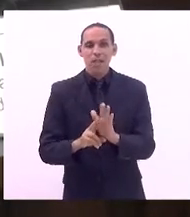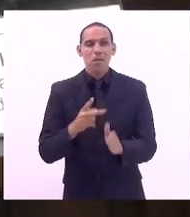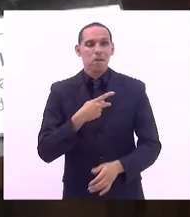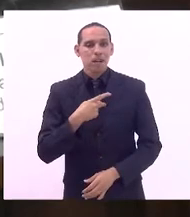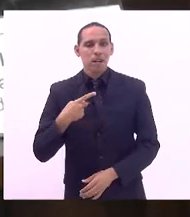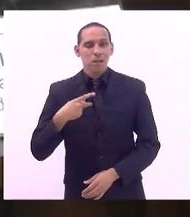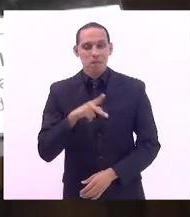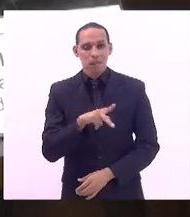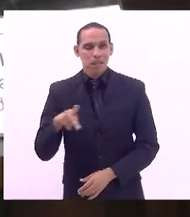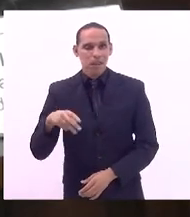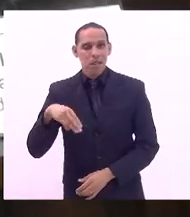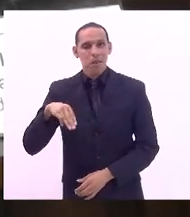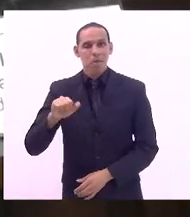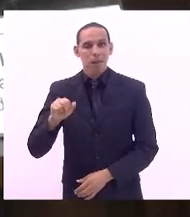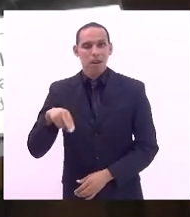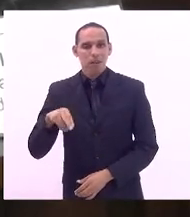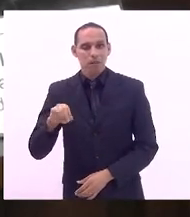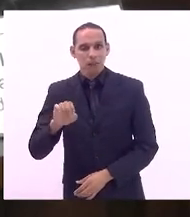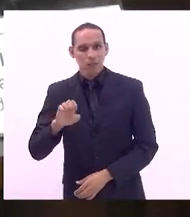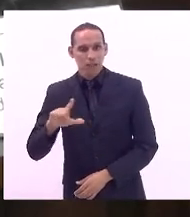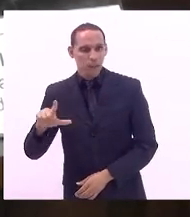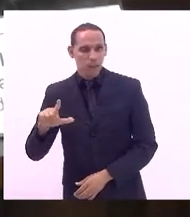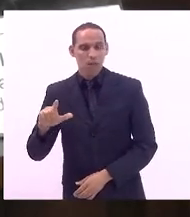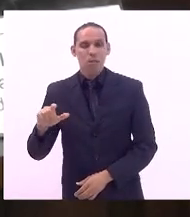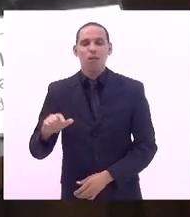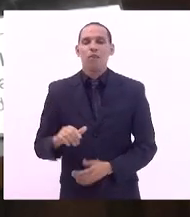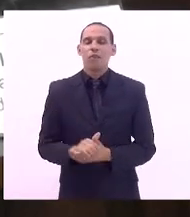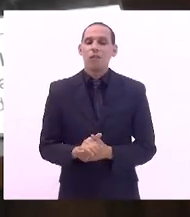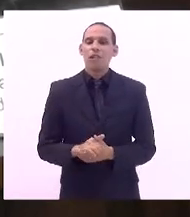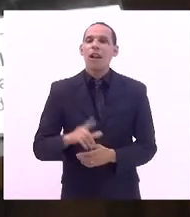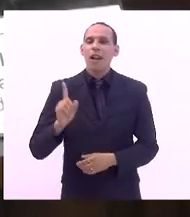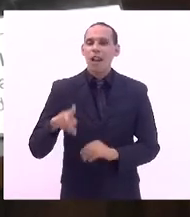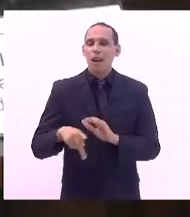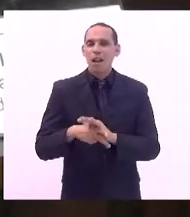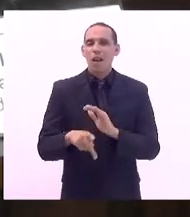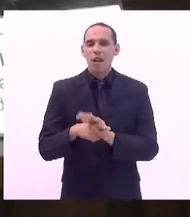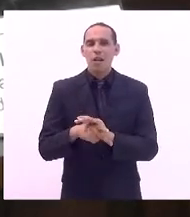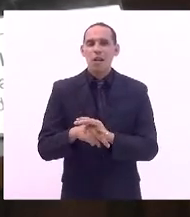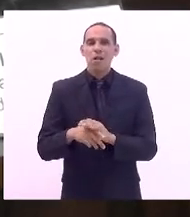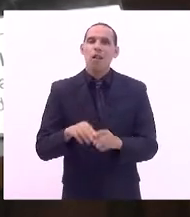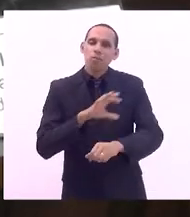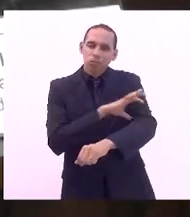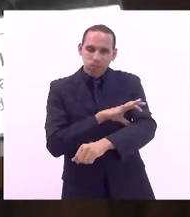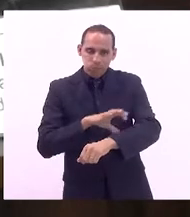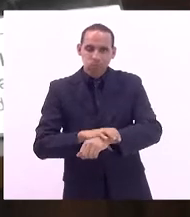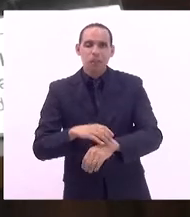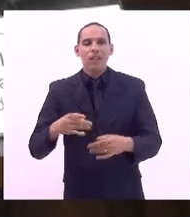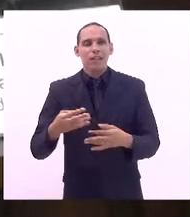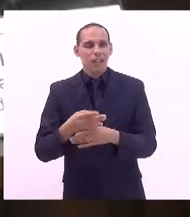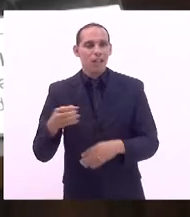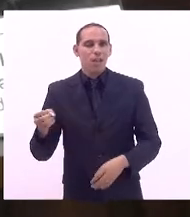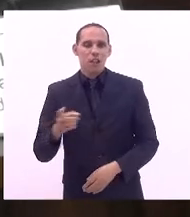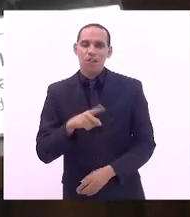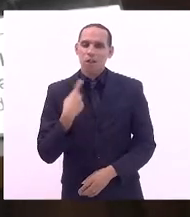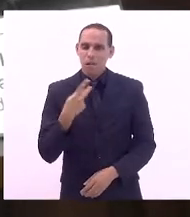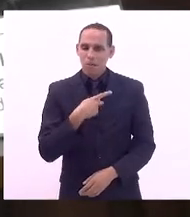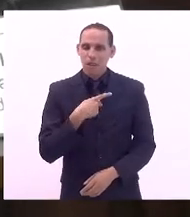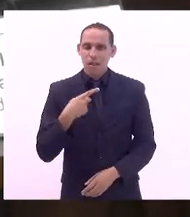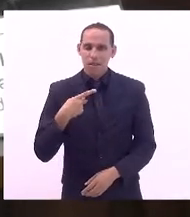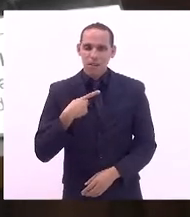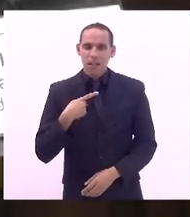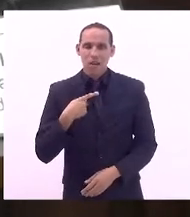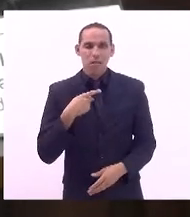Pastor Manoel Antônio Ribeiro da Assembleia de Deus em Cidade Nova no qual nós somos pastores não há